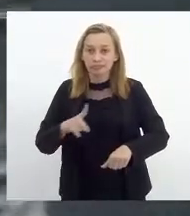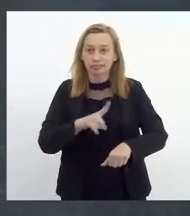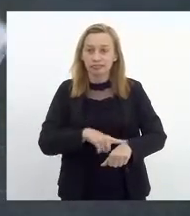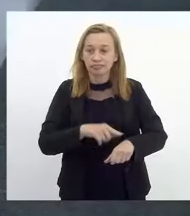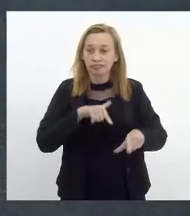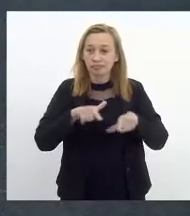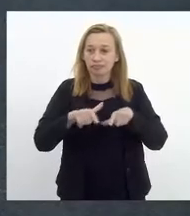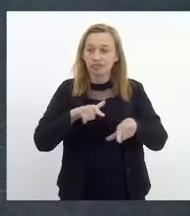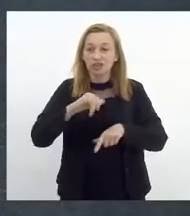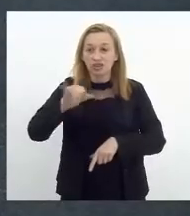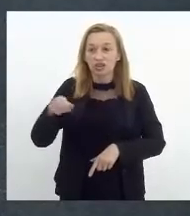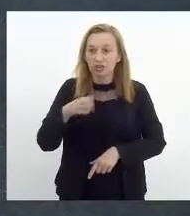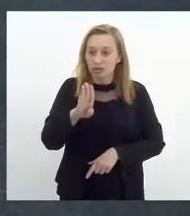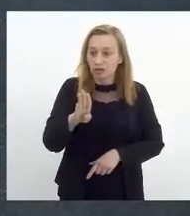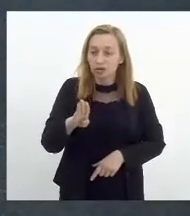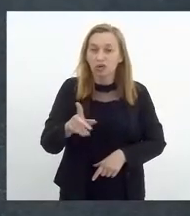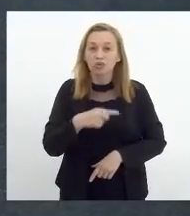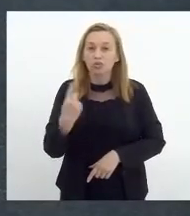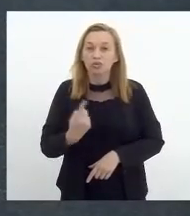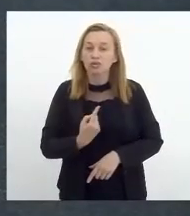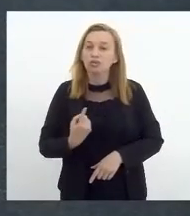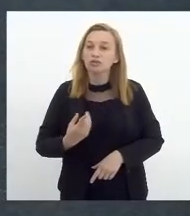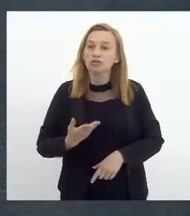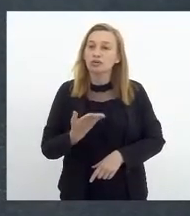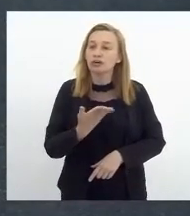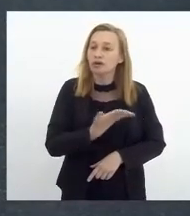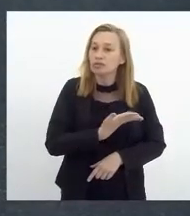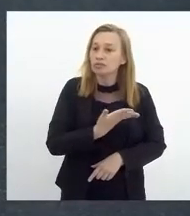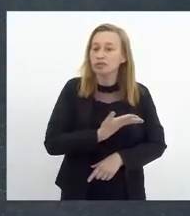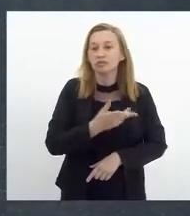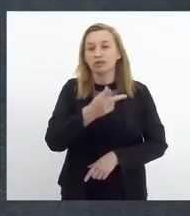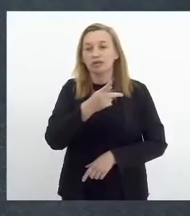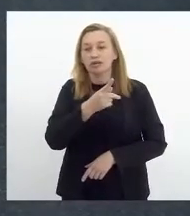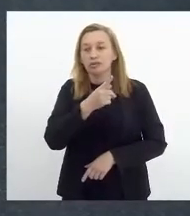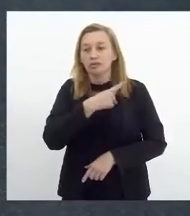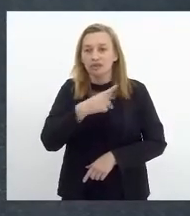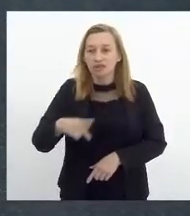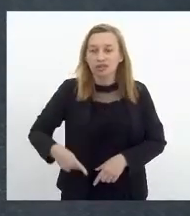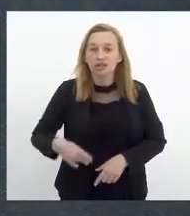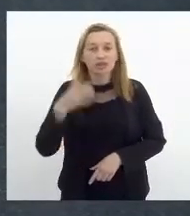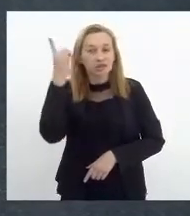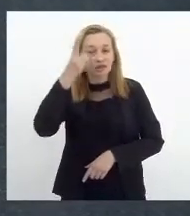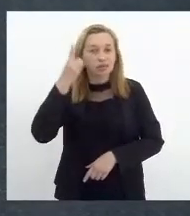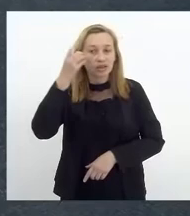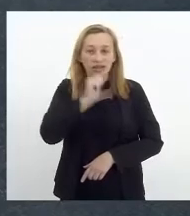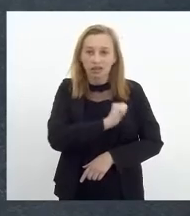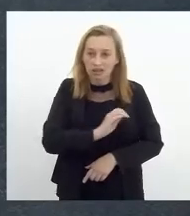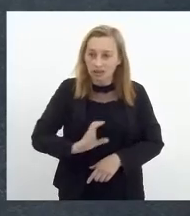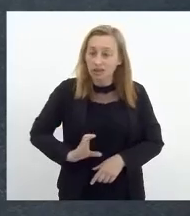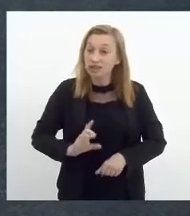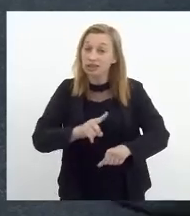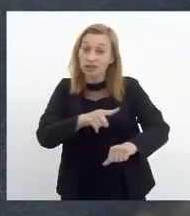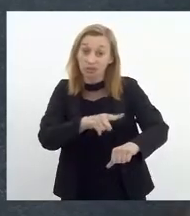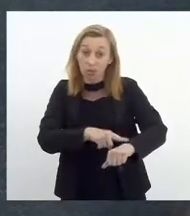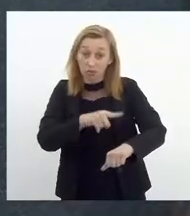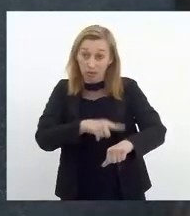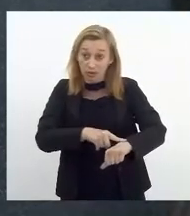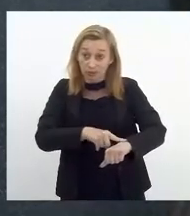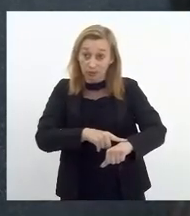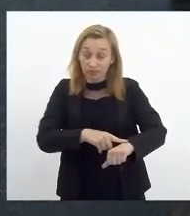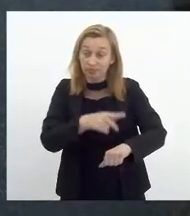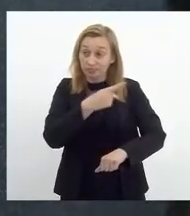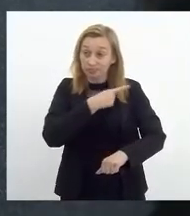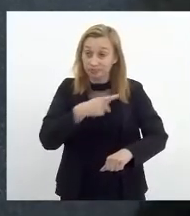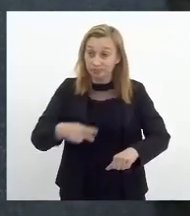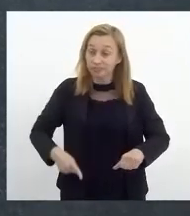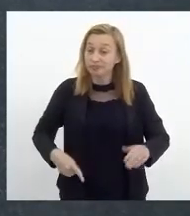Bittencourt, saudar o nosso querido presidente, deputado André Siciliano, nesse momento,